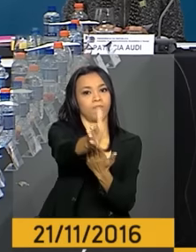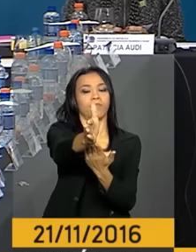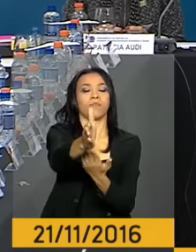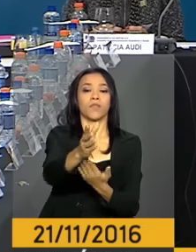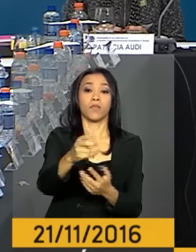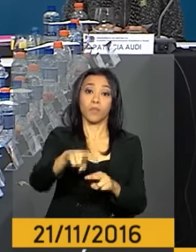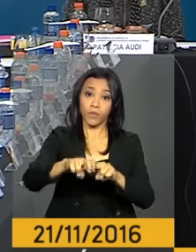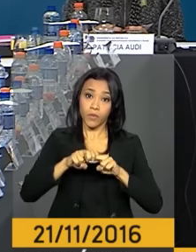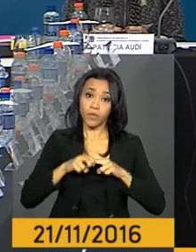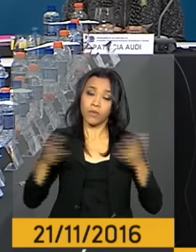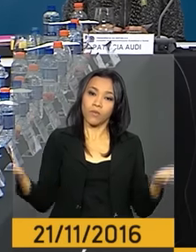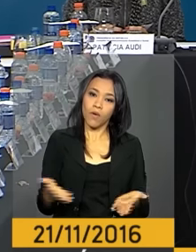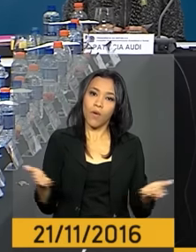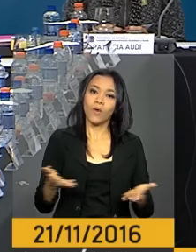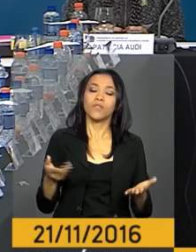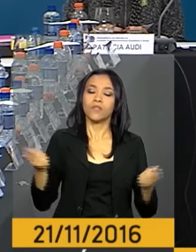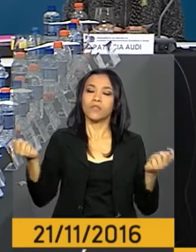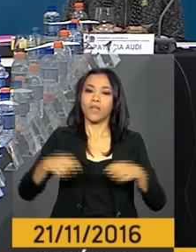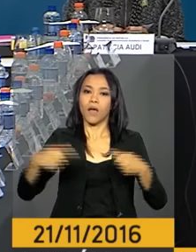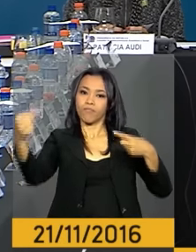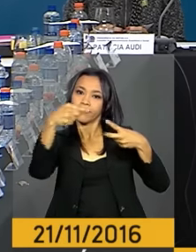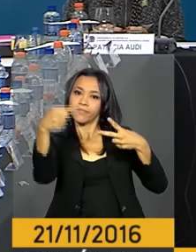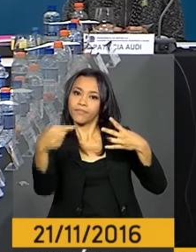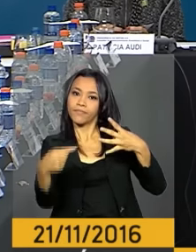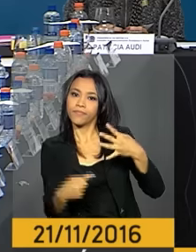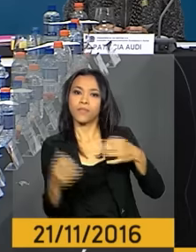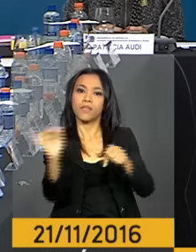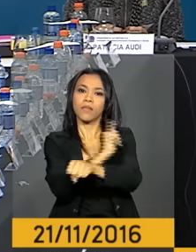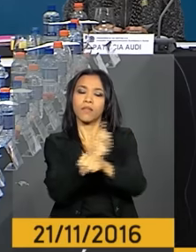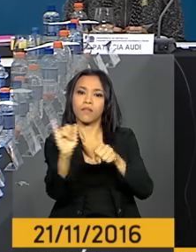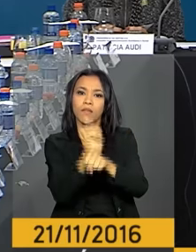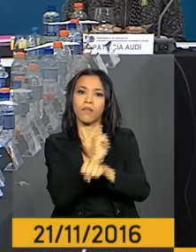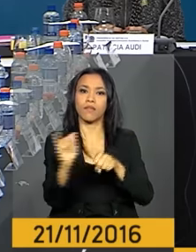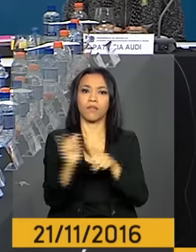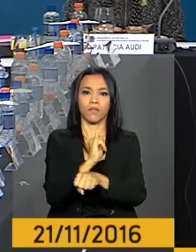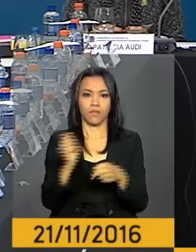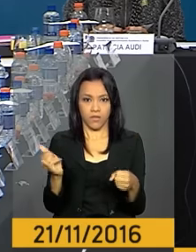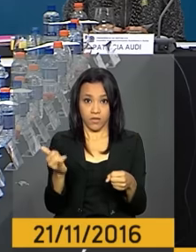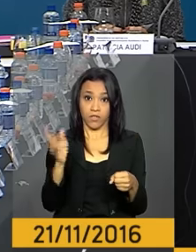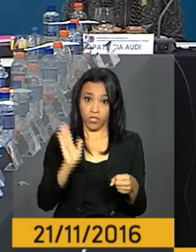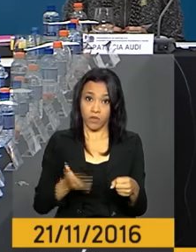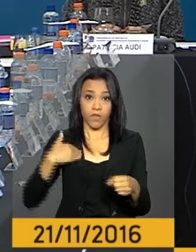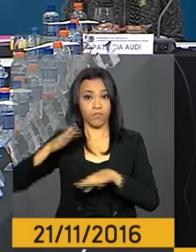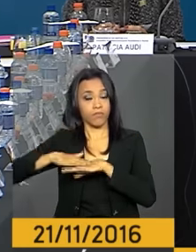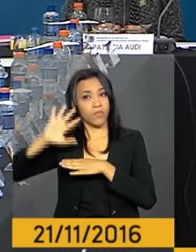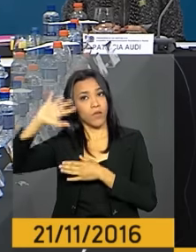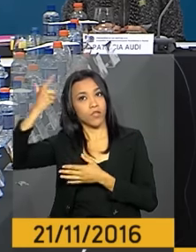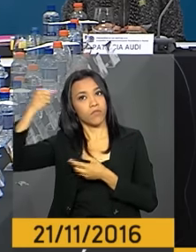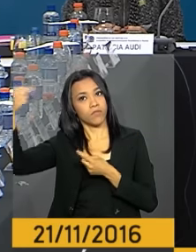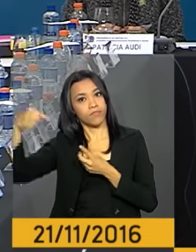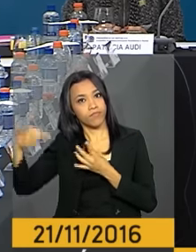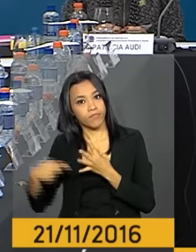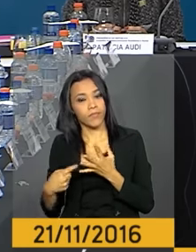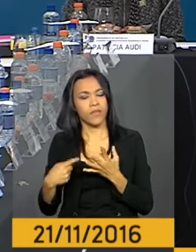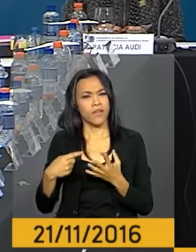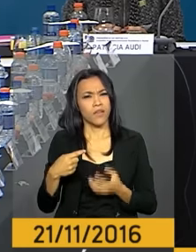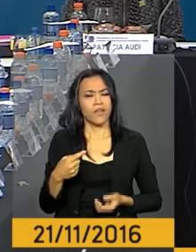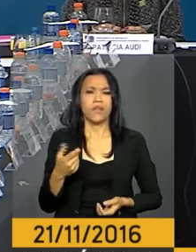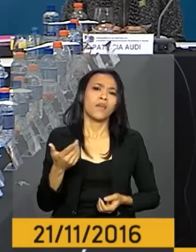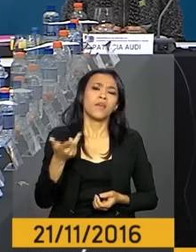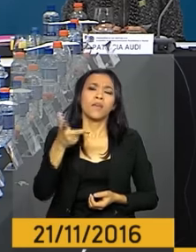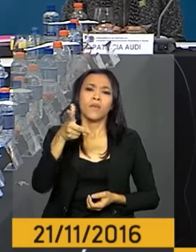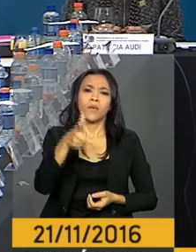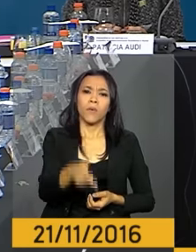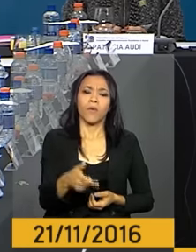anunciar agora uma série de medidas que vêm sendo tomadas. E é curioso que, como